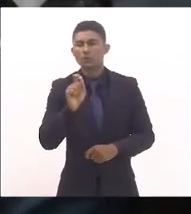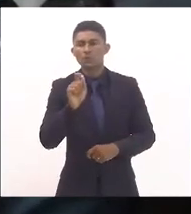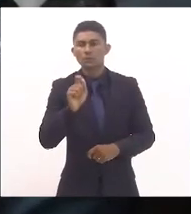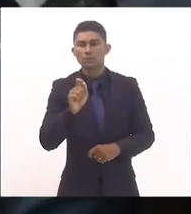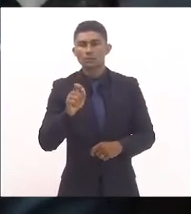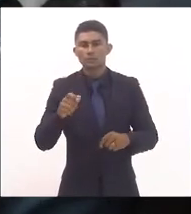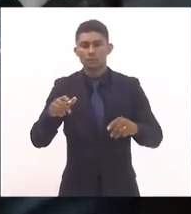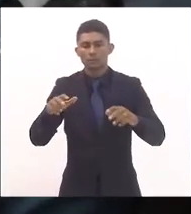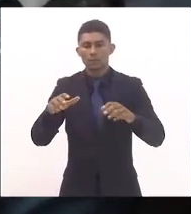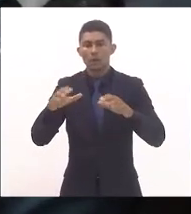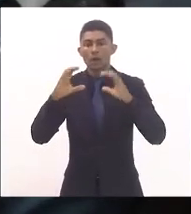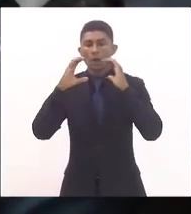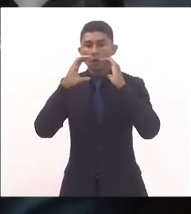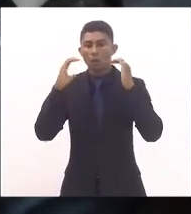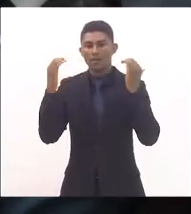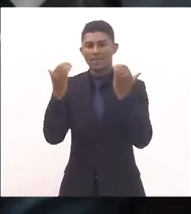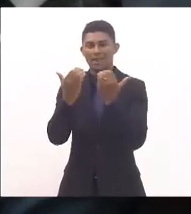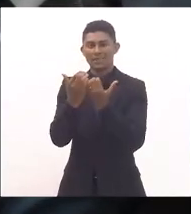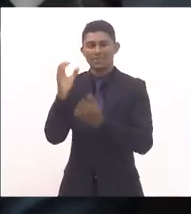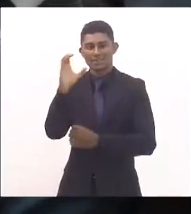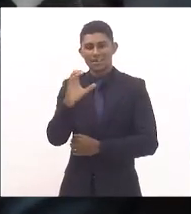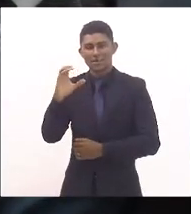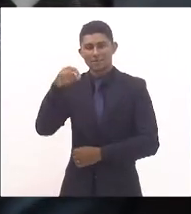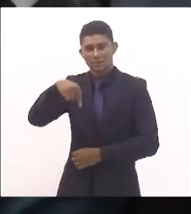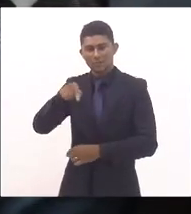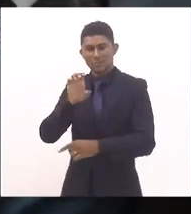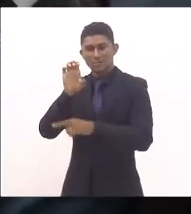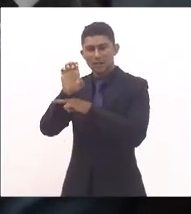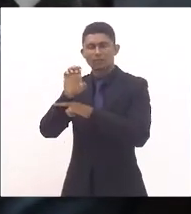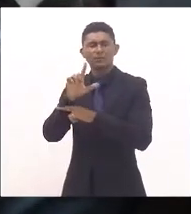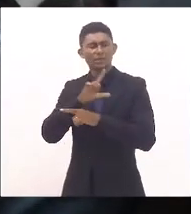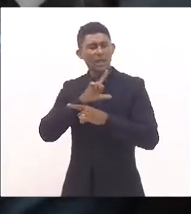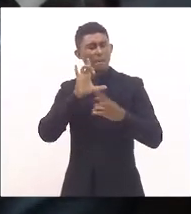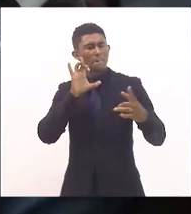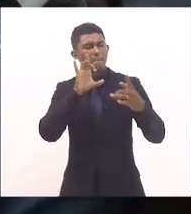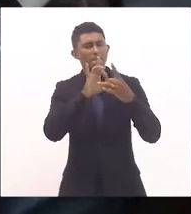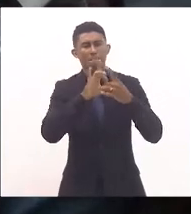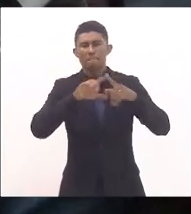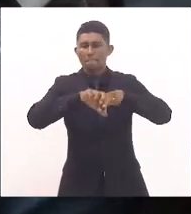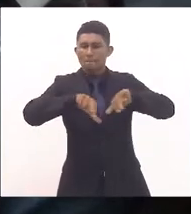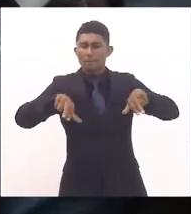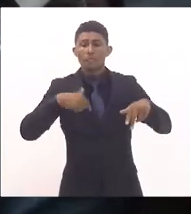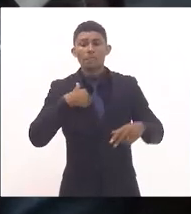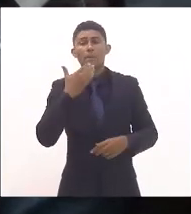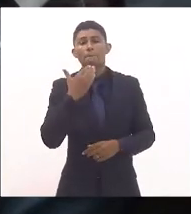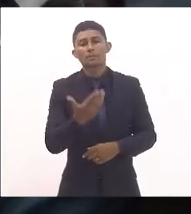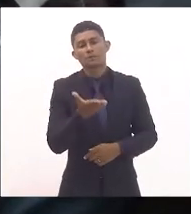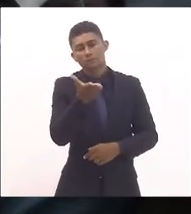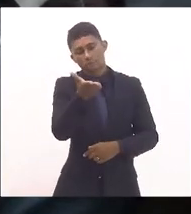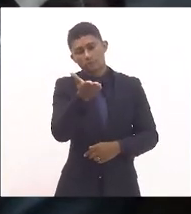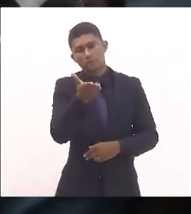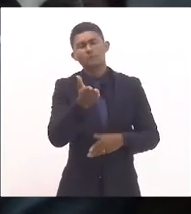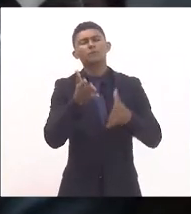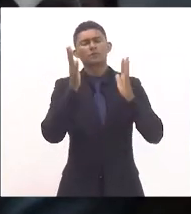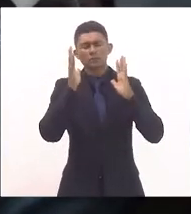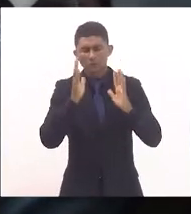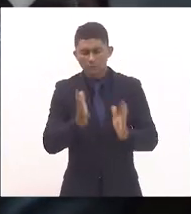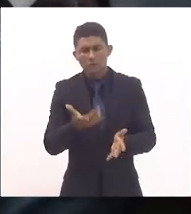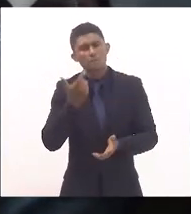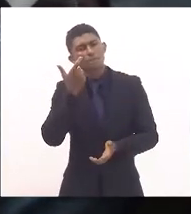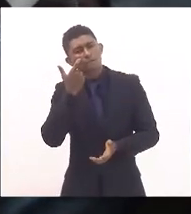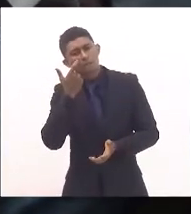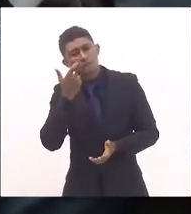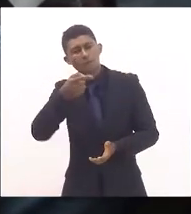comunidade científica do Estado, já que tem tanta parceria e tanta iniciativa. Então, queria pedir a Vossa Excelência, eu já recolhi as urgências, para a gente